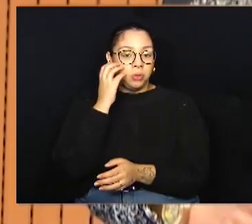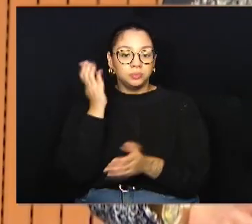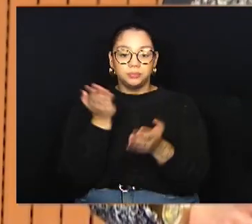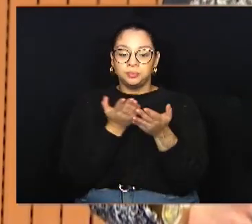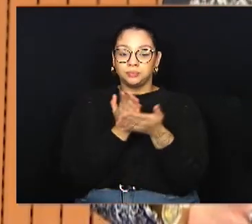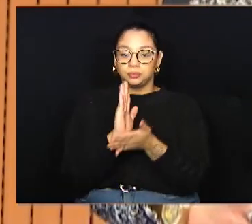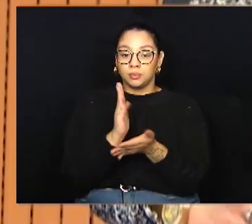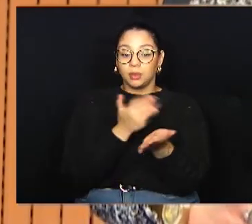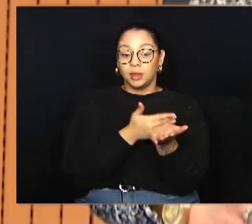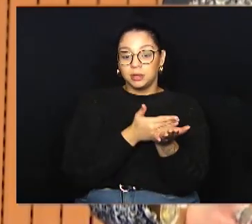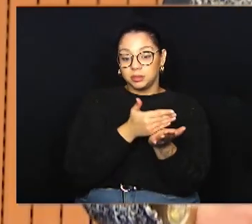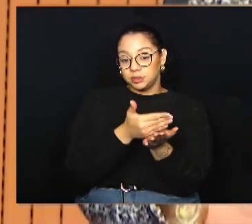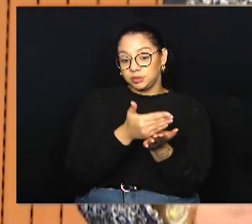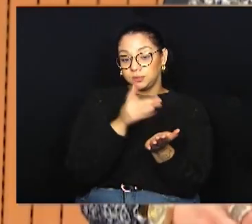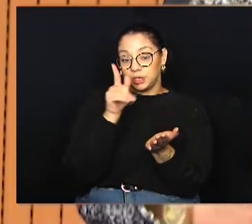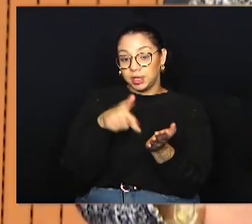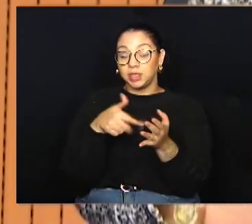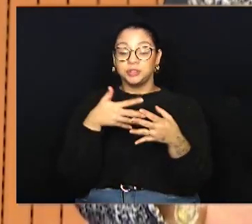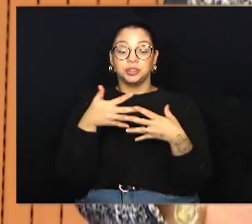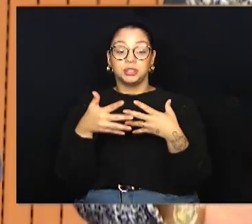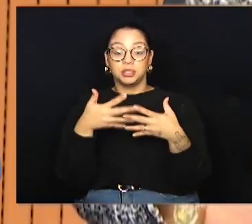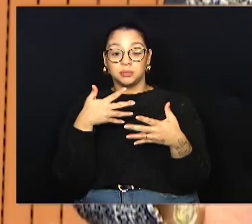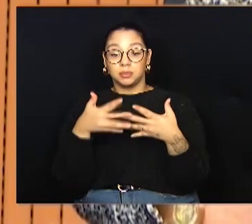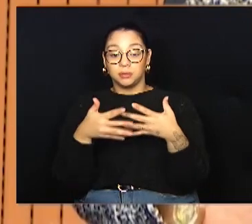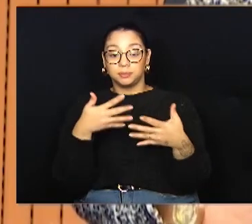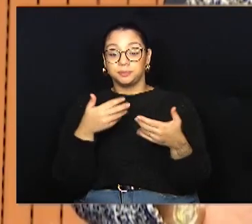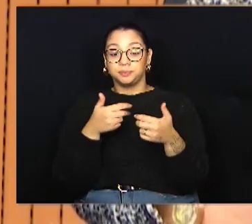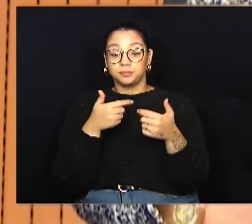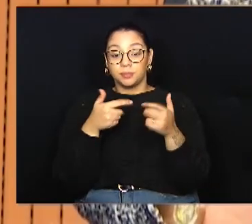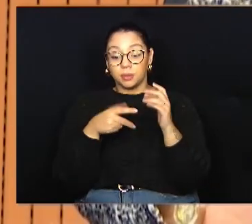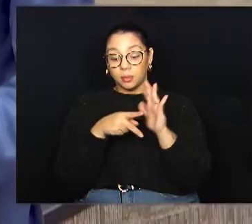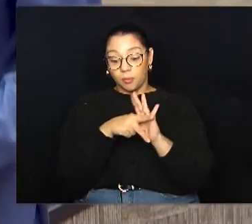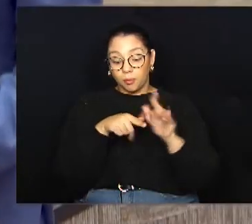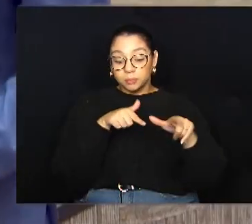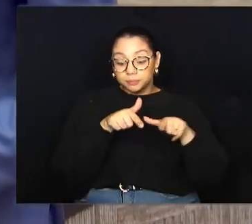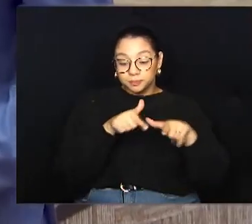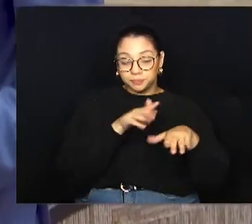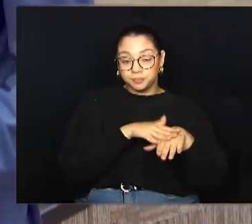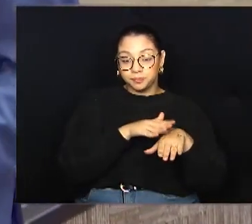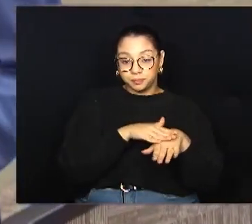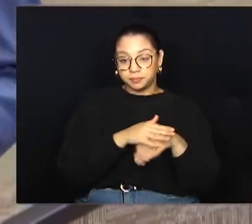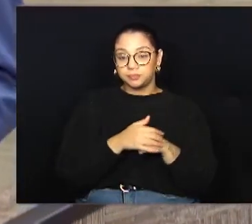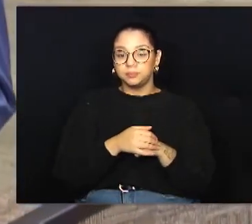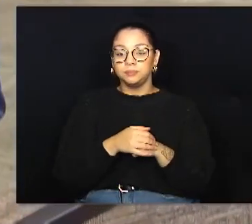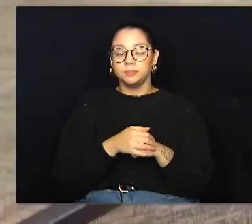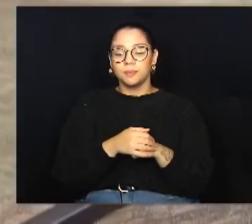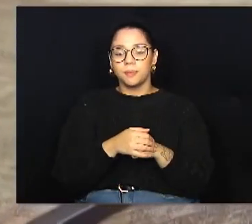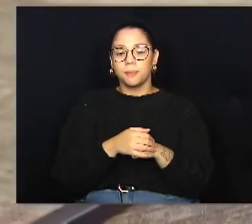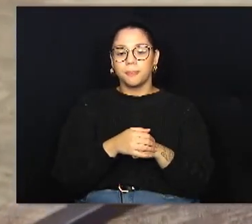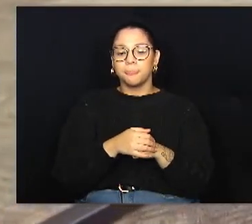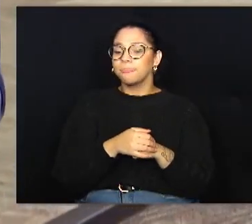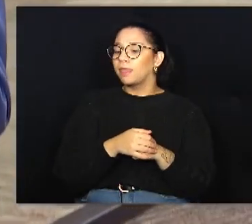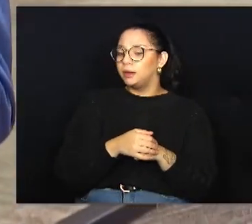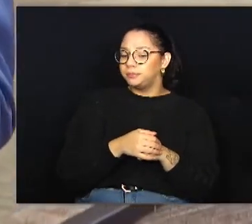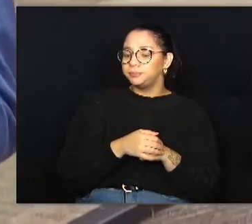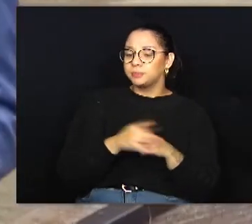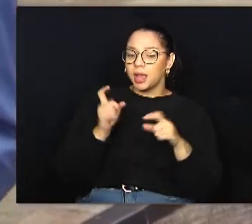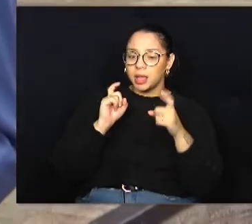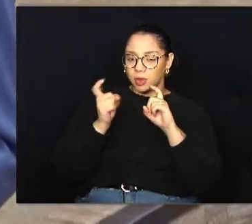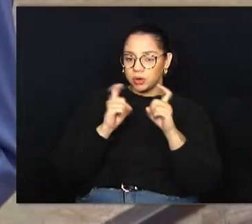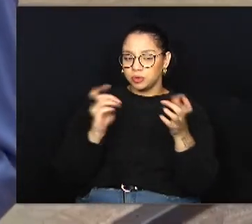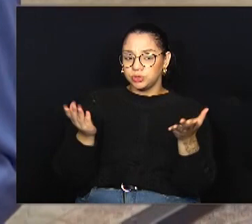a iniciativa de dar transparência ao trabalho que está sendo realizado. A reunião de hoje tinha como esse objetivo, a